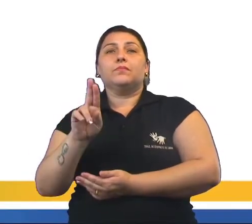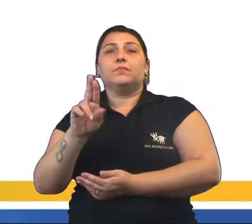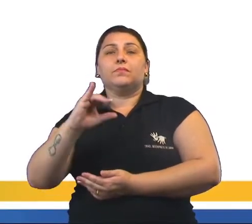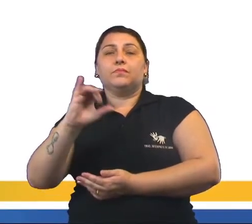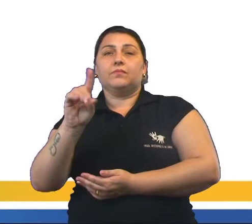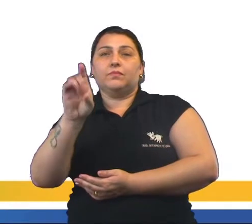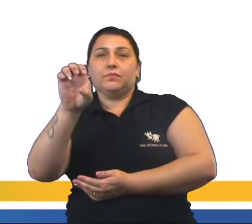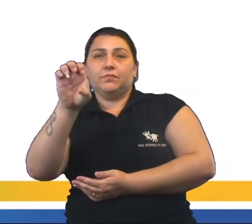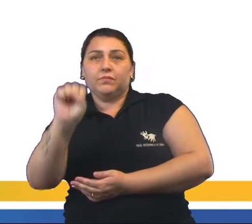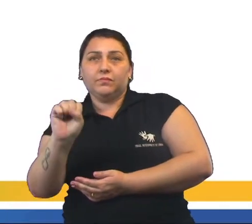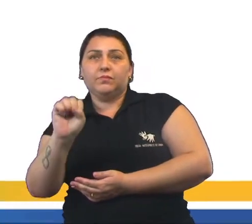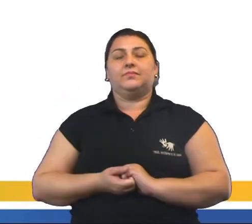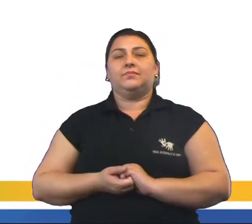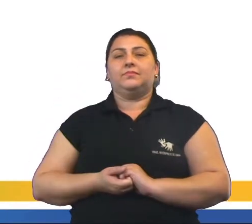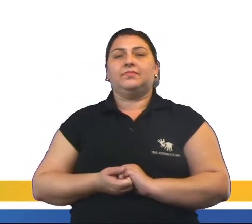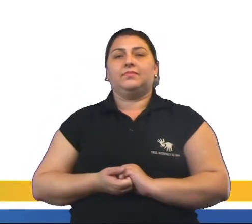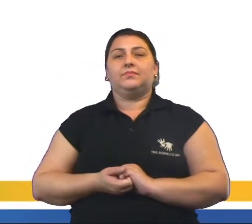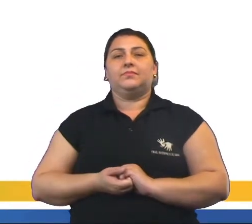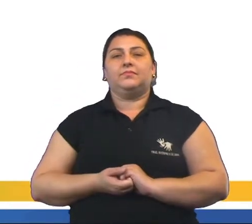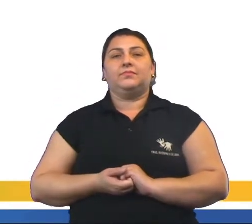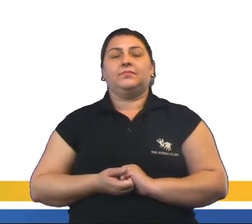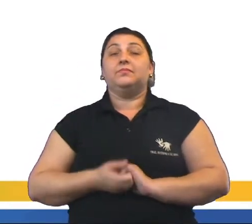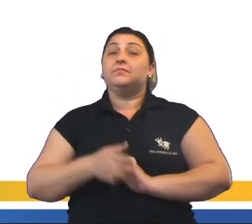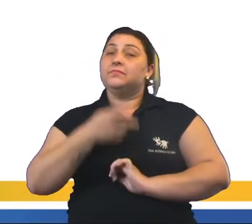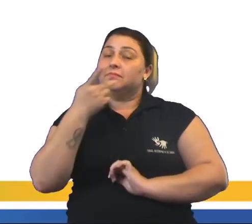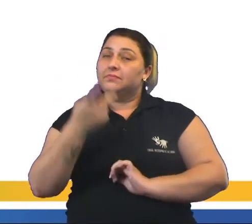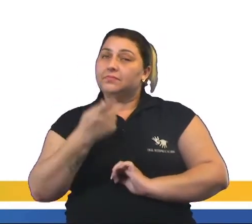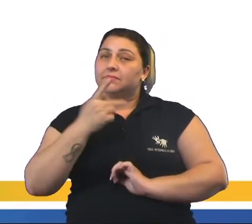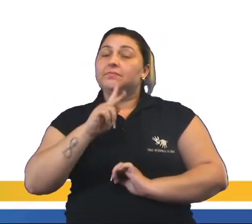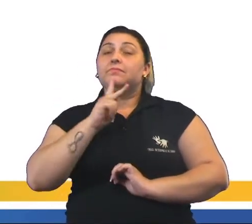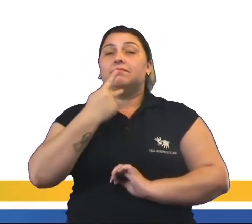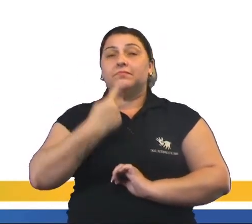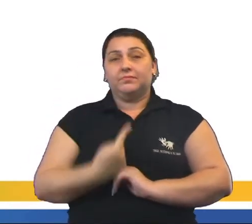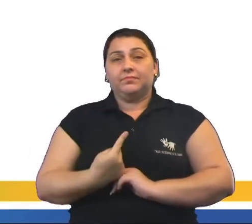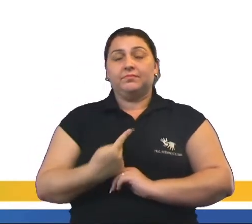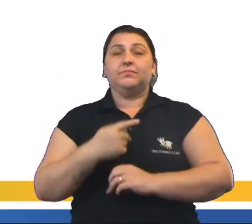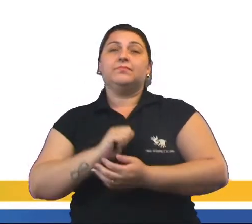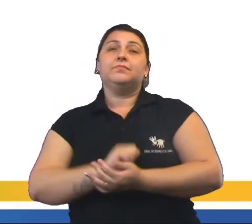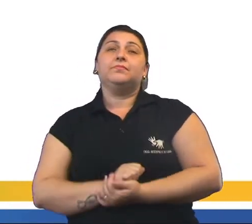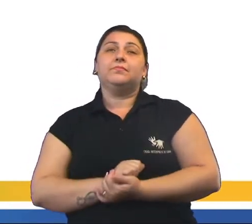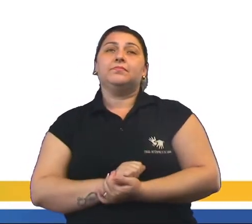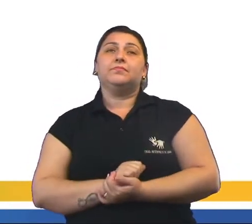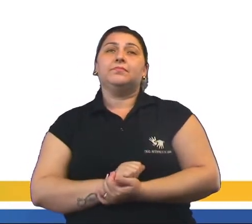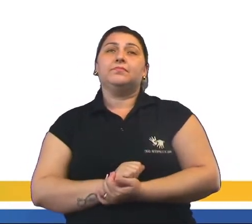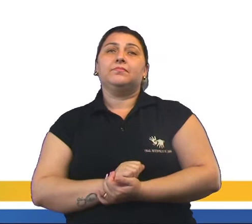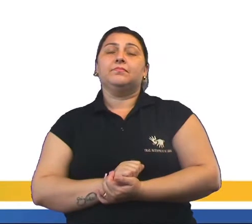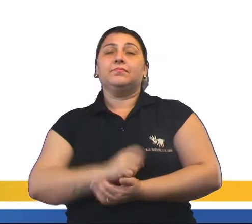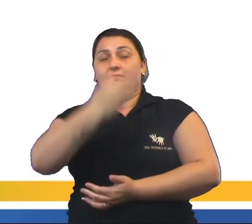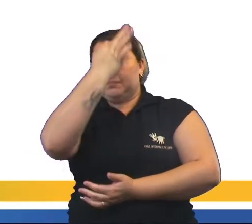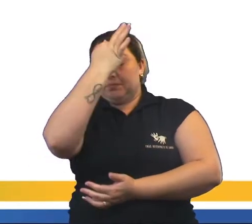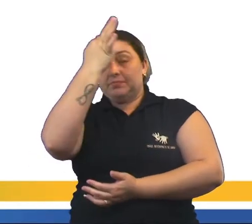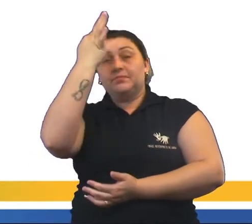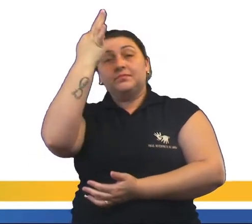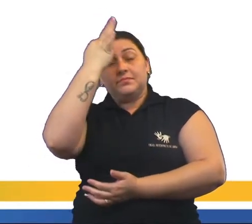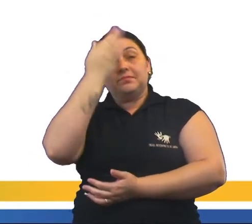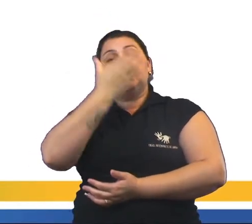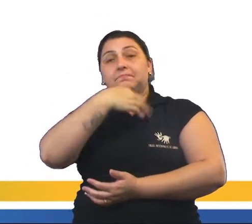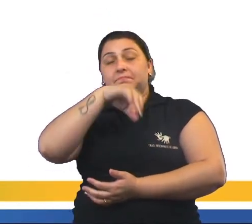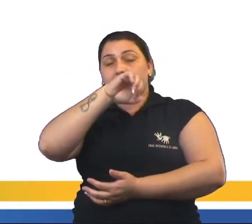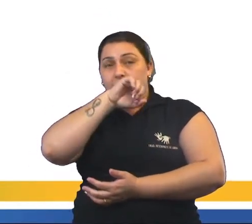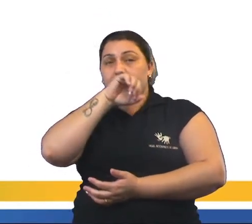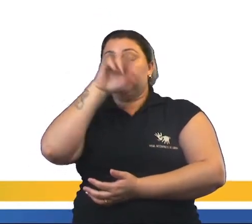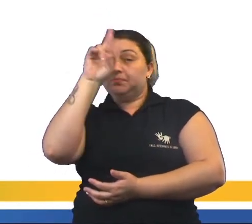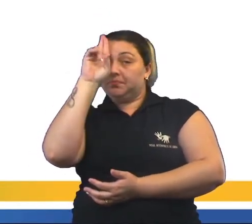Tucídides e Xenofonte. Iremos falar sobre Heródoto, ele que é o filósofo considerado o pai da